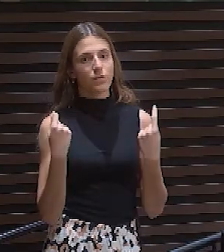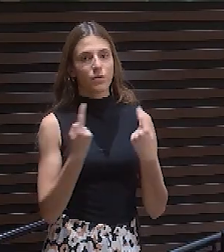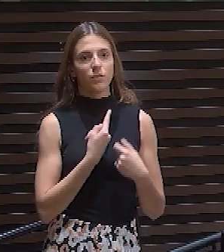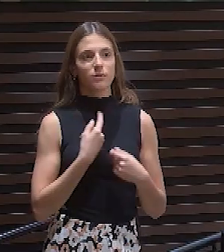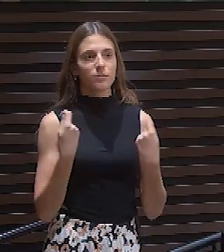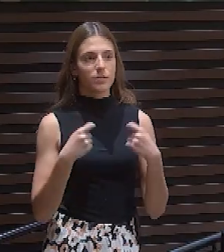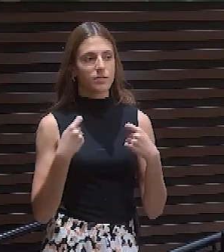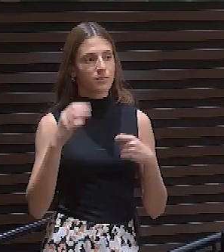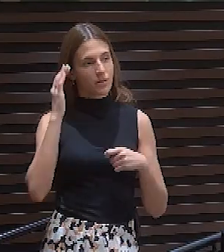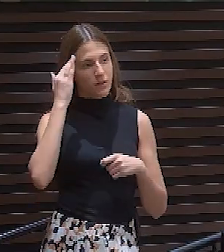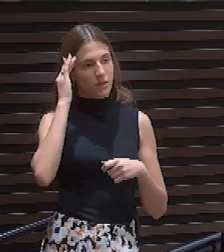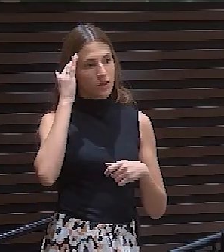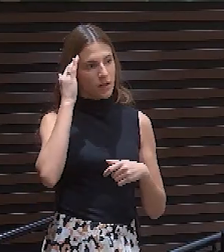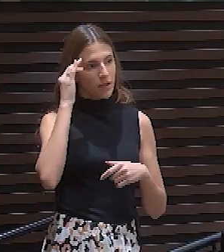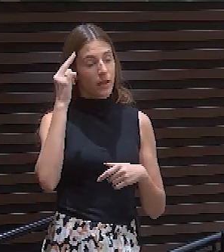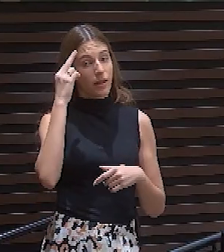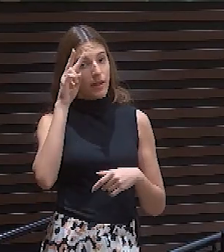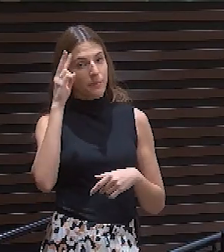Eu tenho que